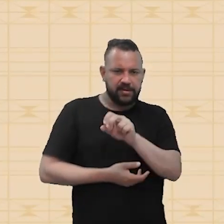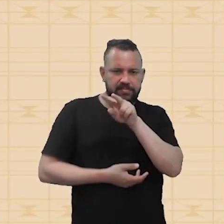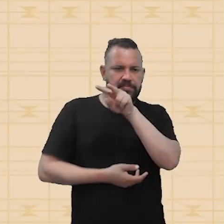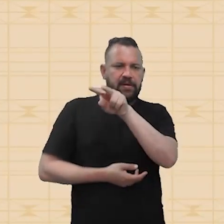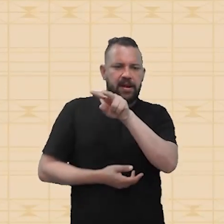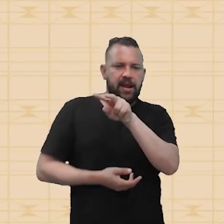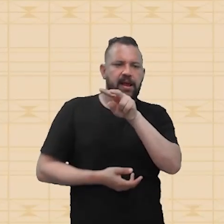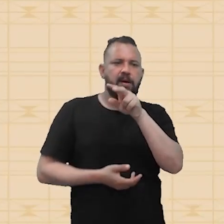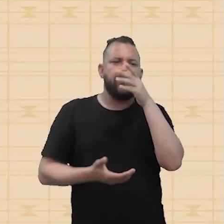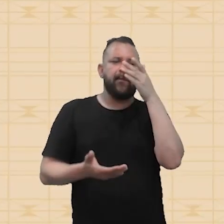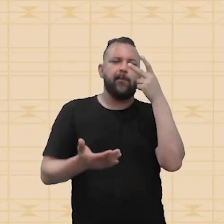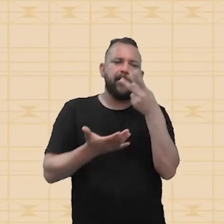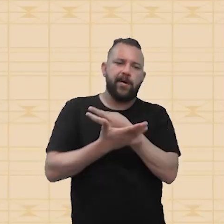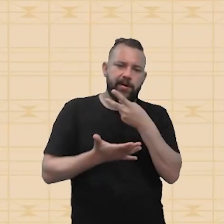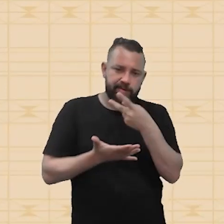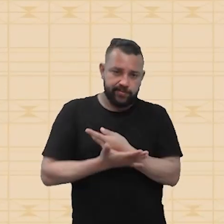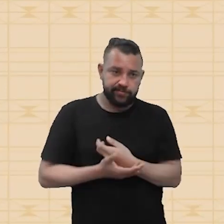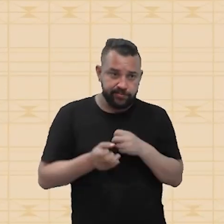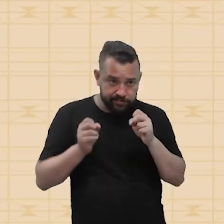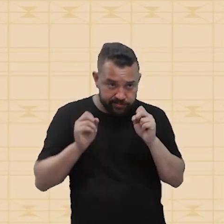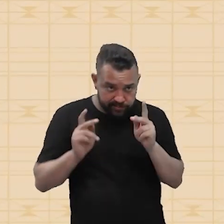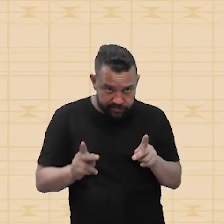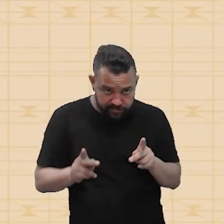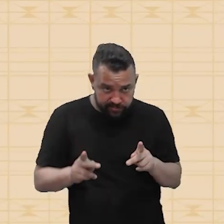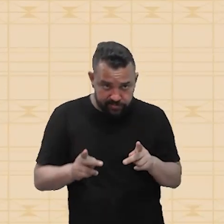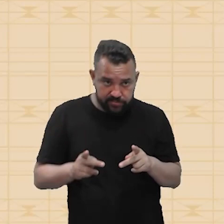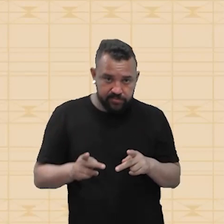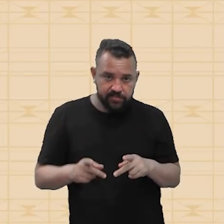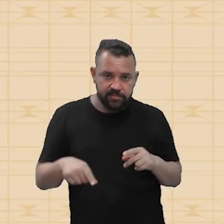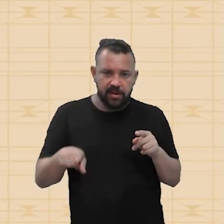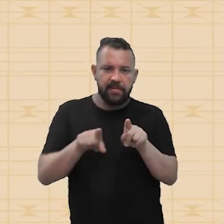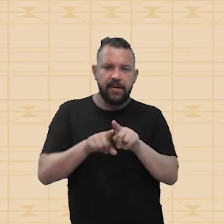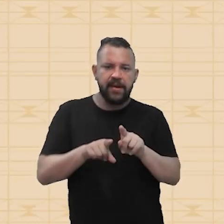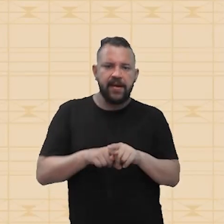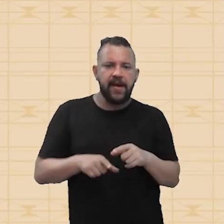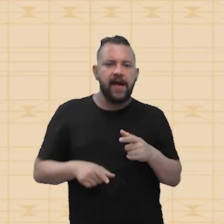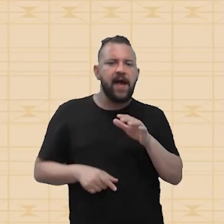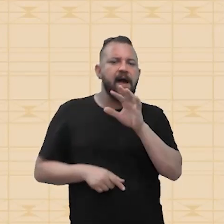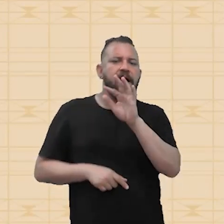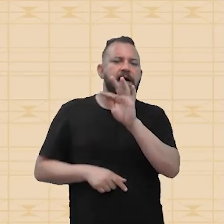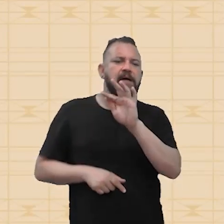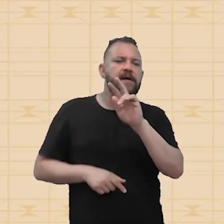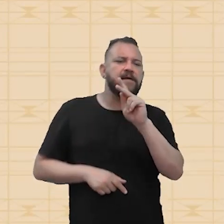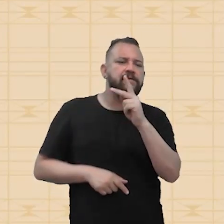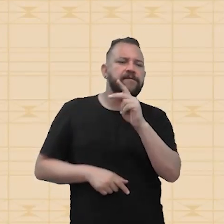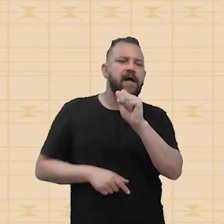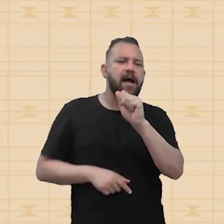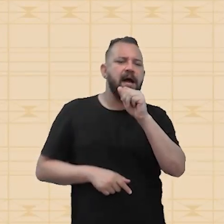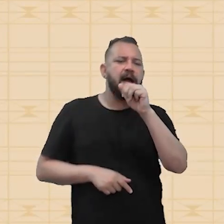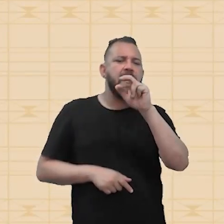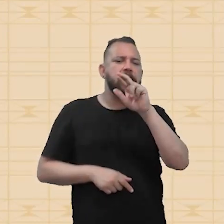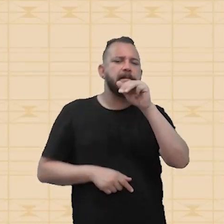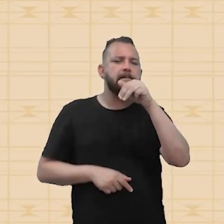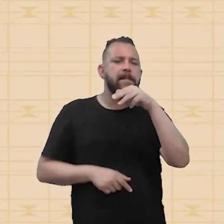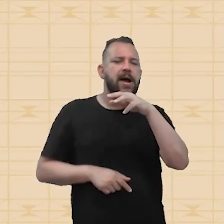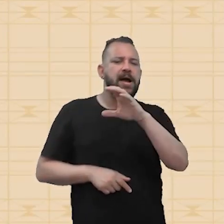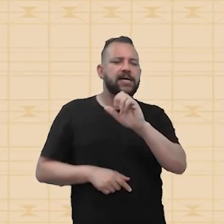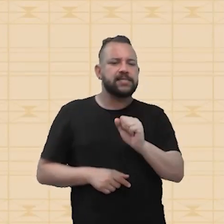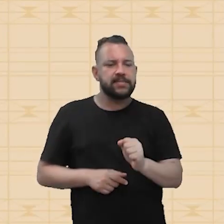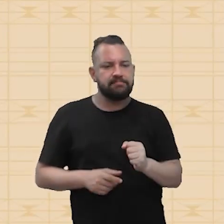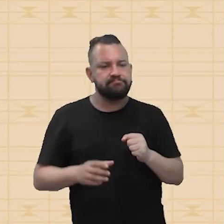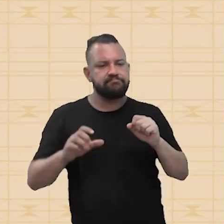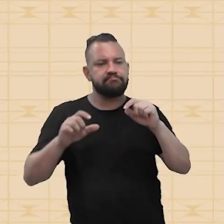falha gramatical. Ok? Farmácia. Olha lá como é que está escrito farmácia. Então, farmácia